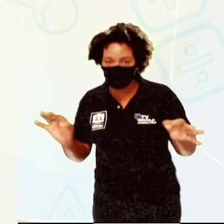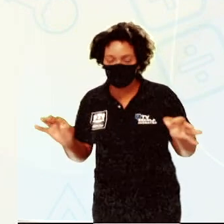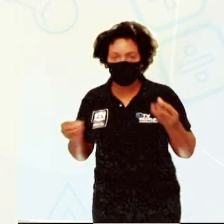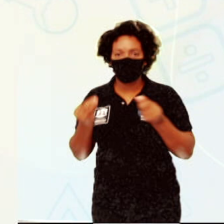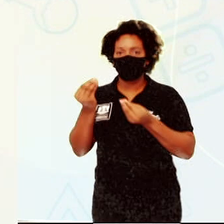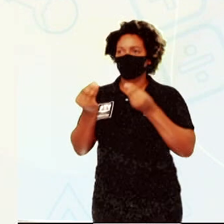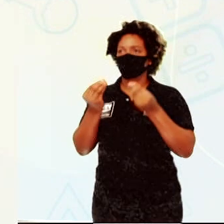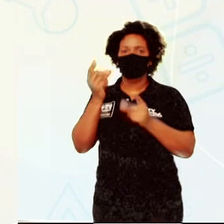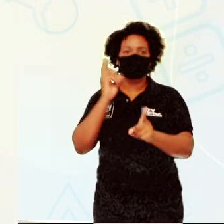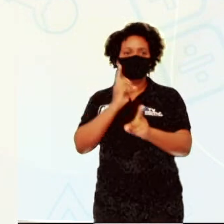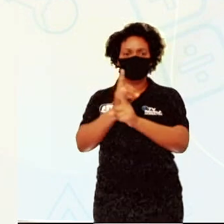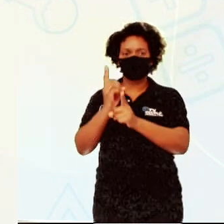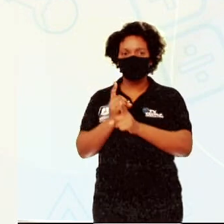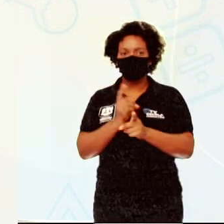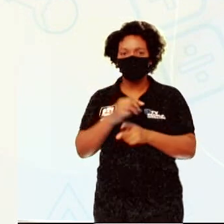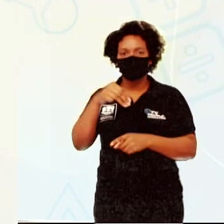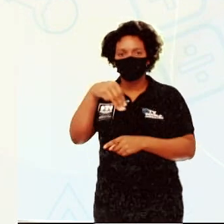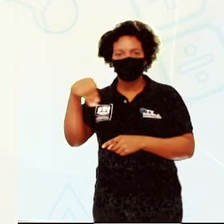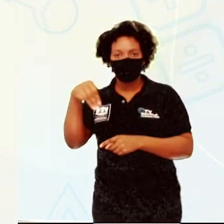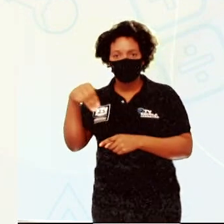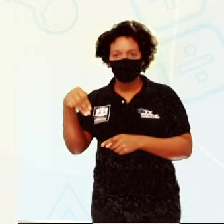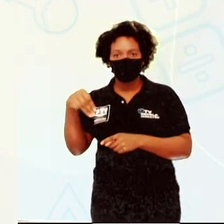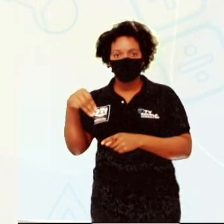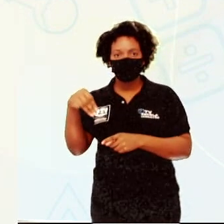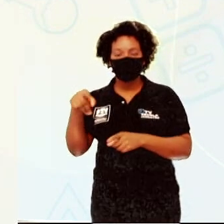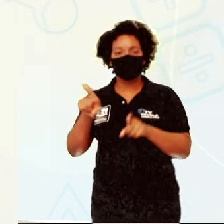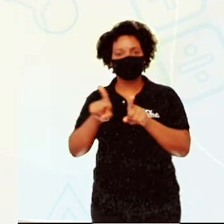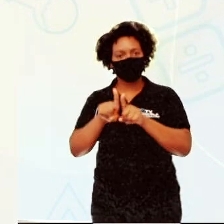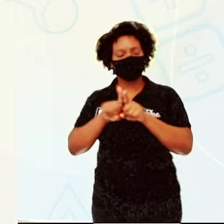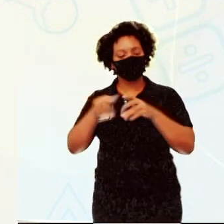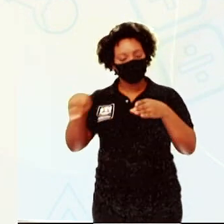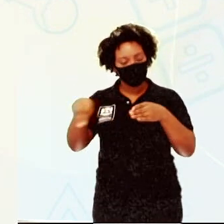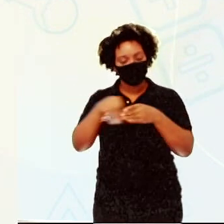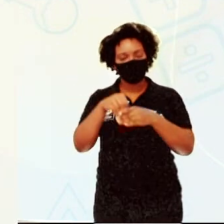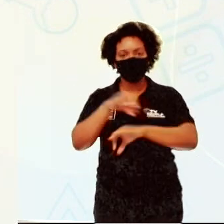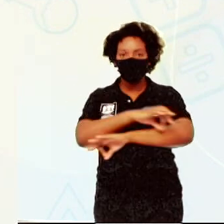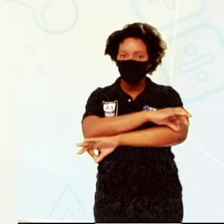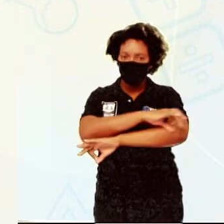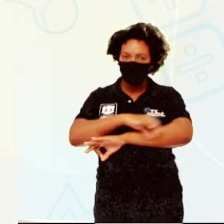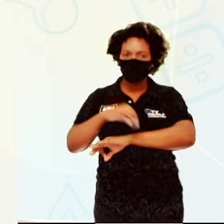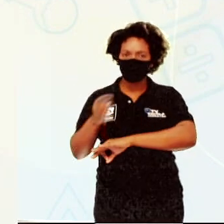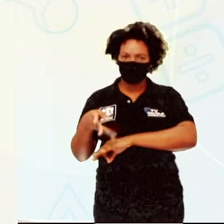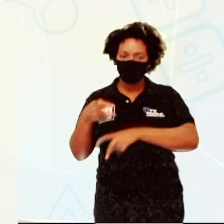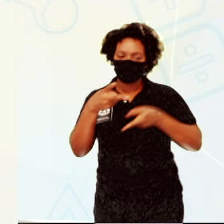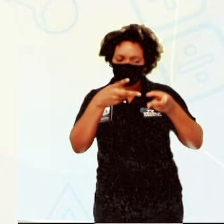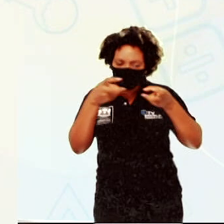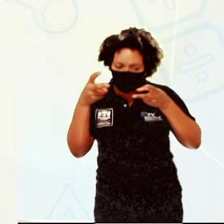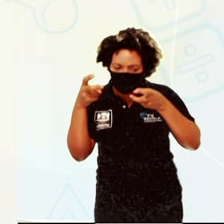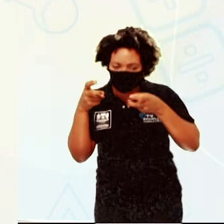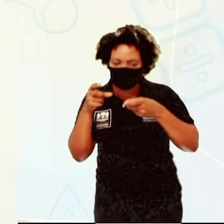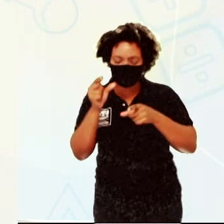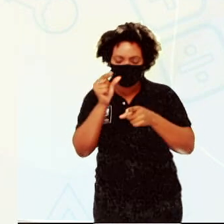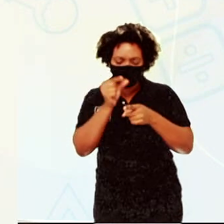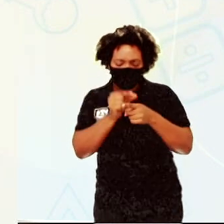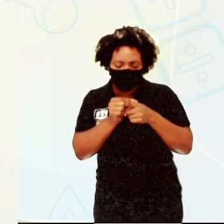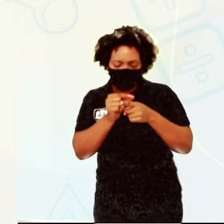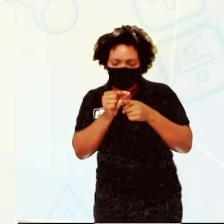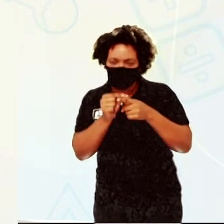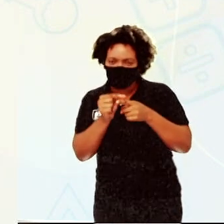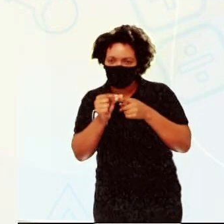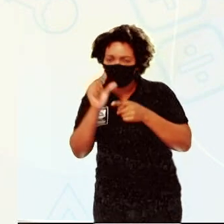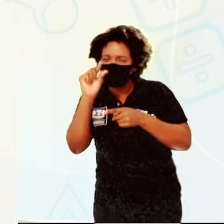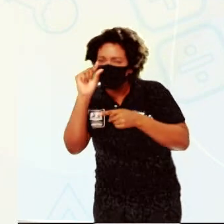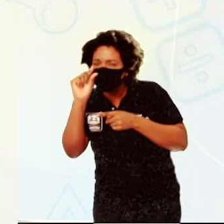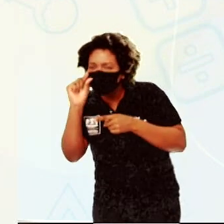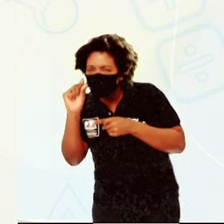posso encontrar o milímetro? Também está aí na sua régua. Já observou que tem uns tracinhos bem pequenininhos,